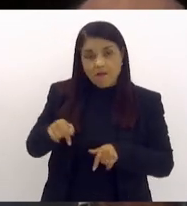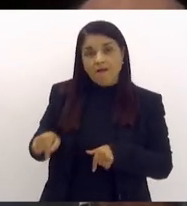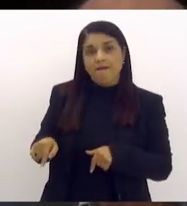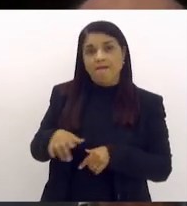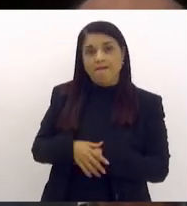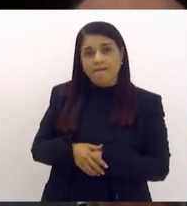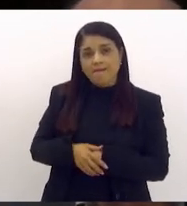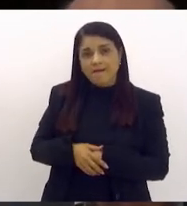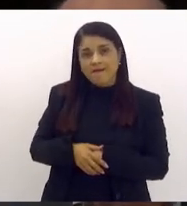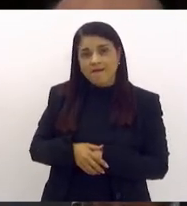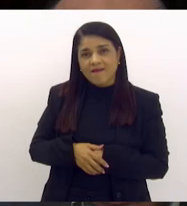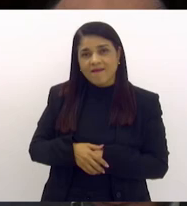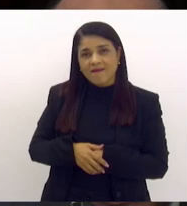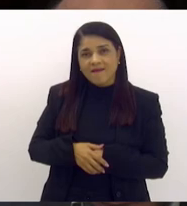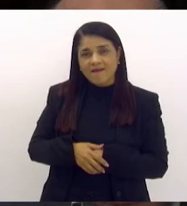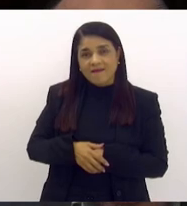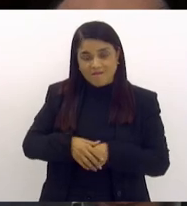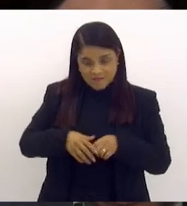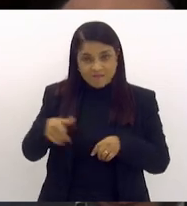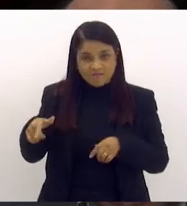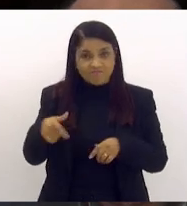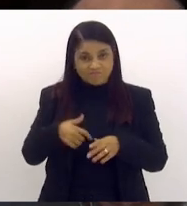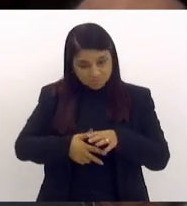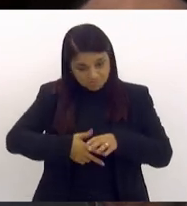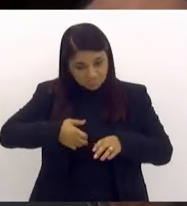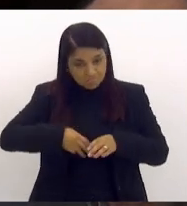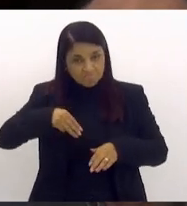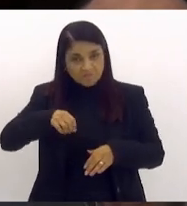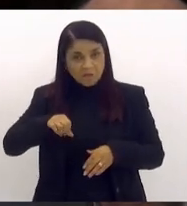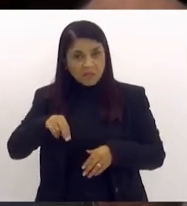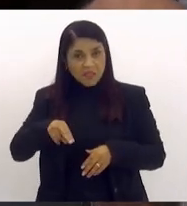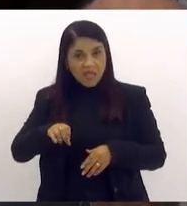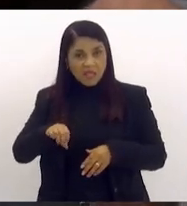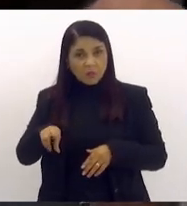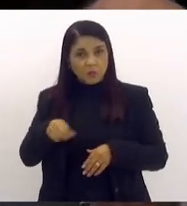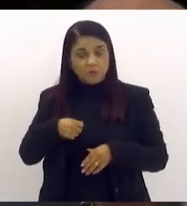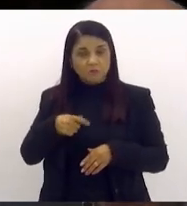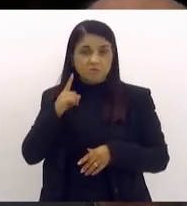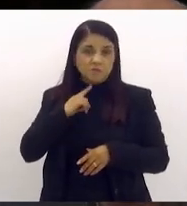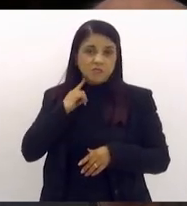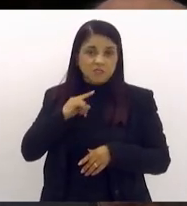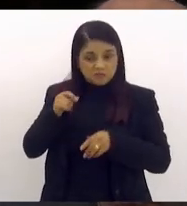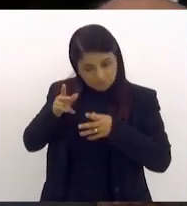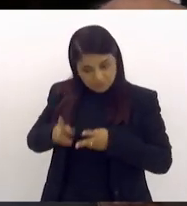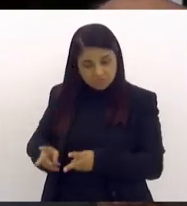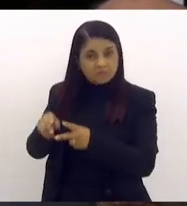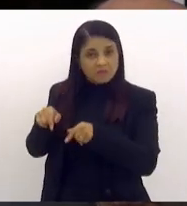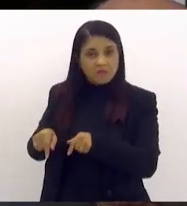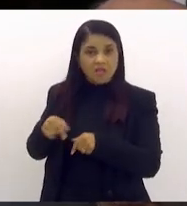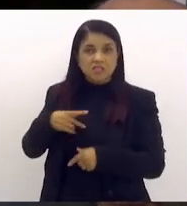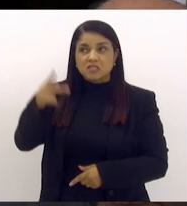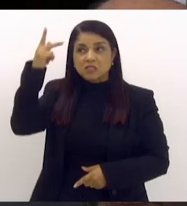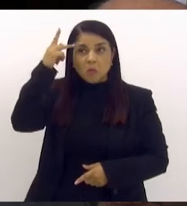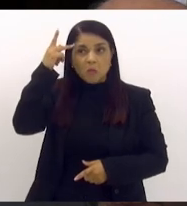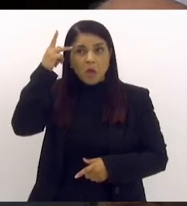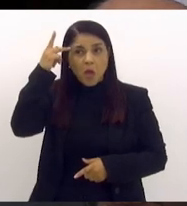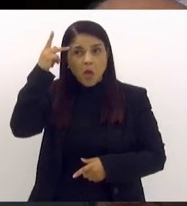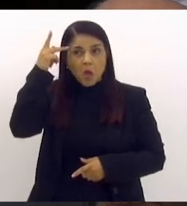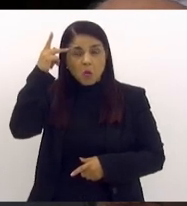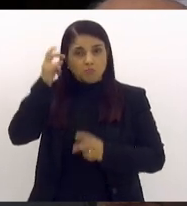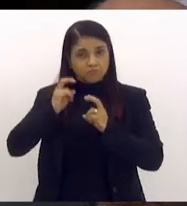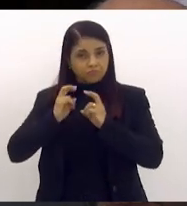né a riqueza do subsolo de Minas fica em Minas São Paulo que todos dizem que é locomotiva do Brasil a sua